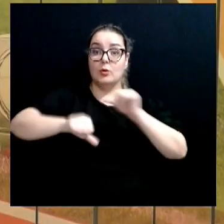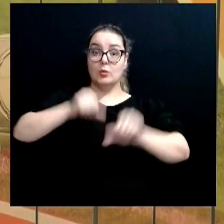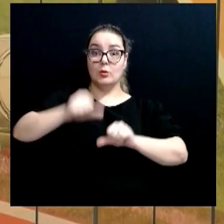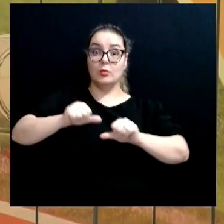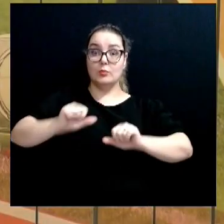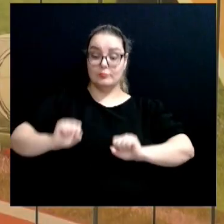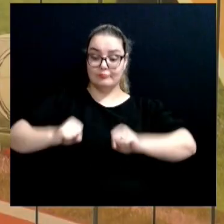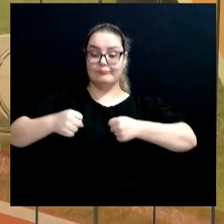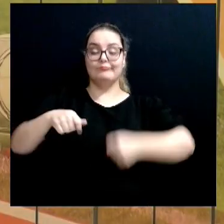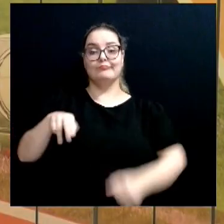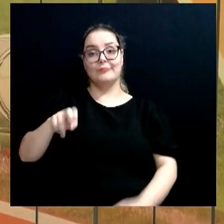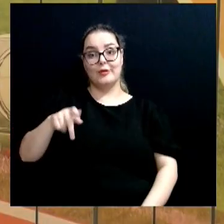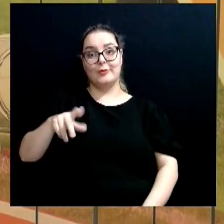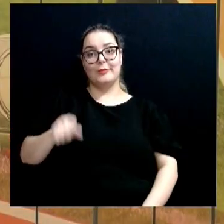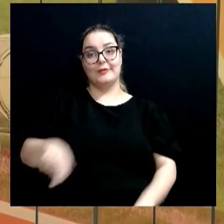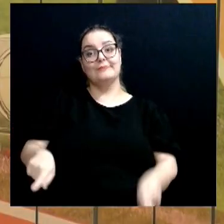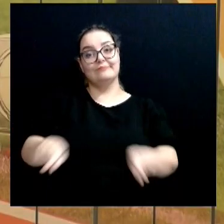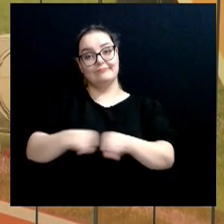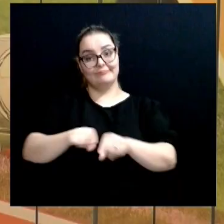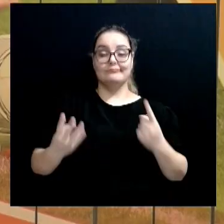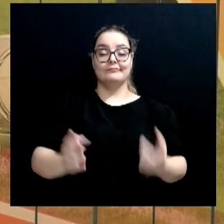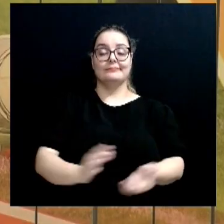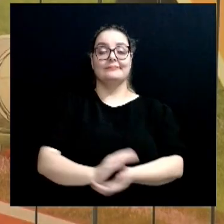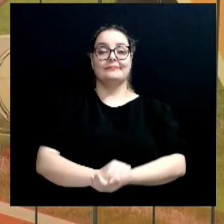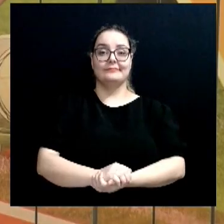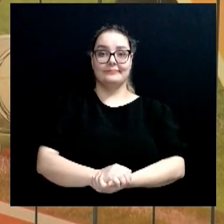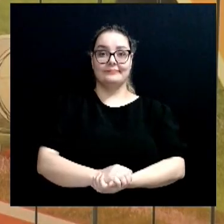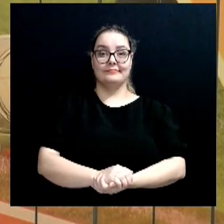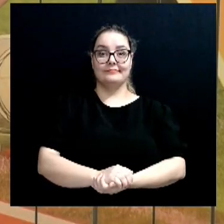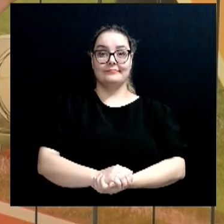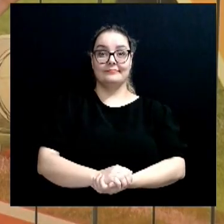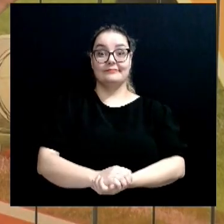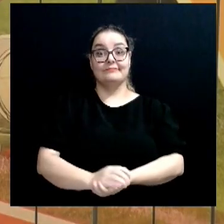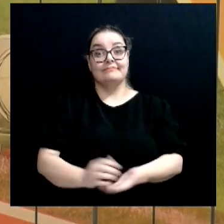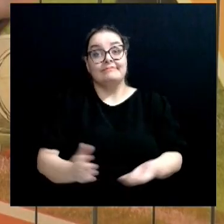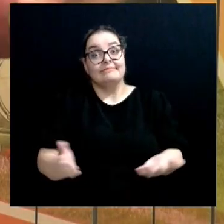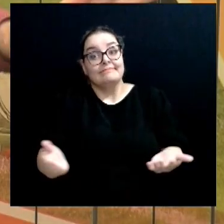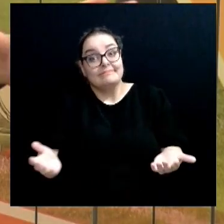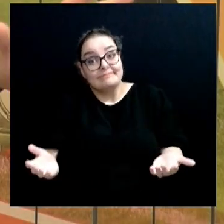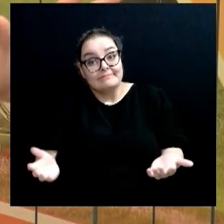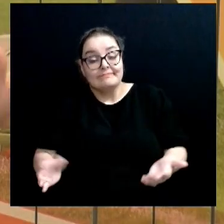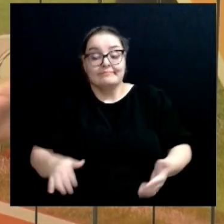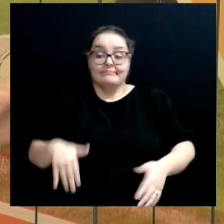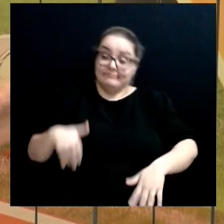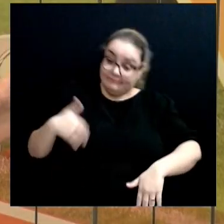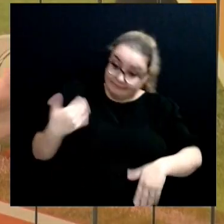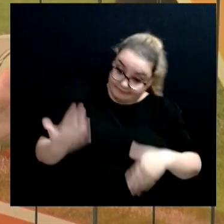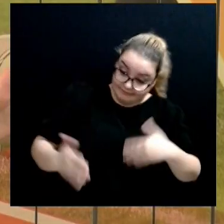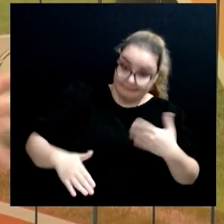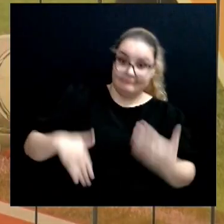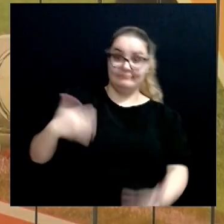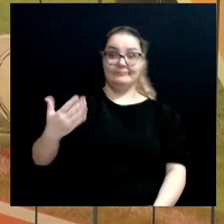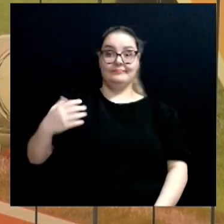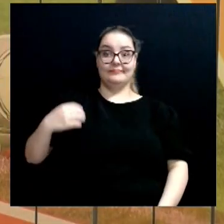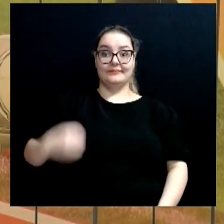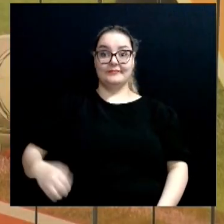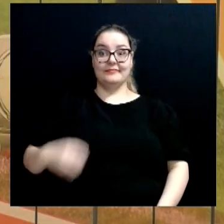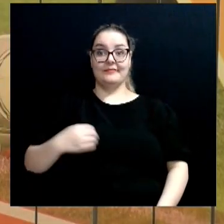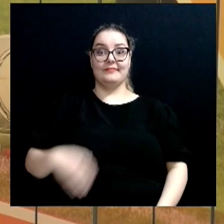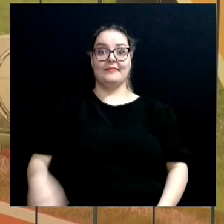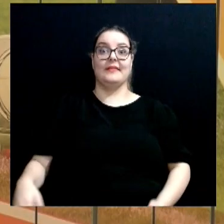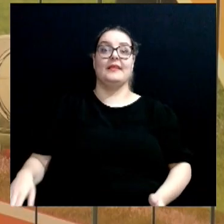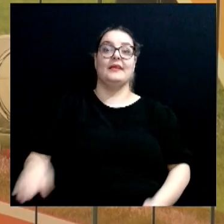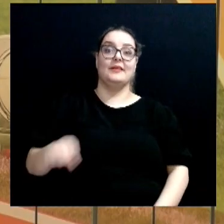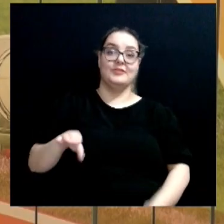e também avançou. E aos trancos e barrancos, a Argentina chegou à semifinal, né? Sofreu